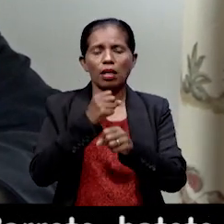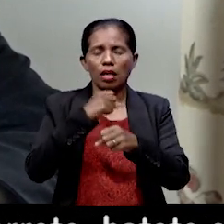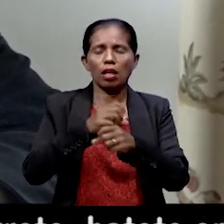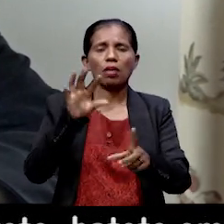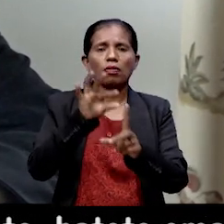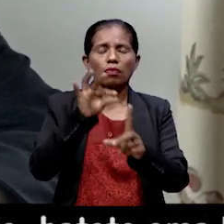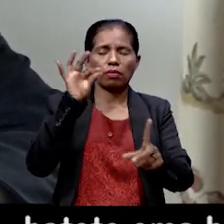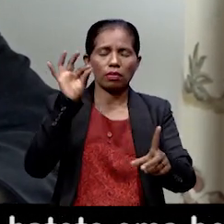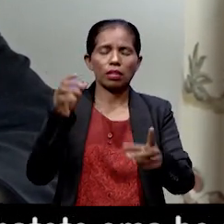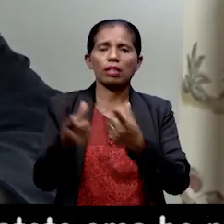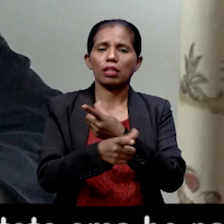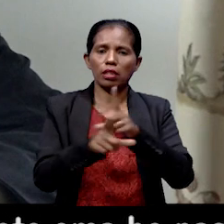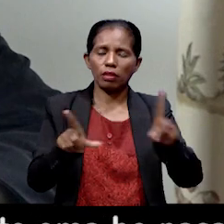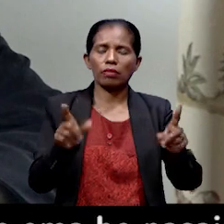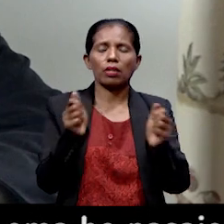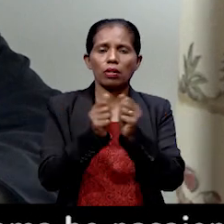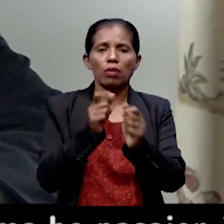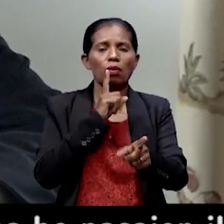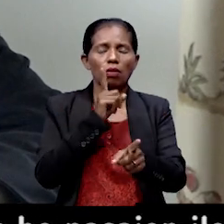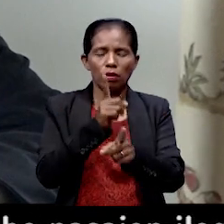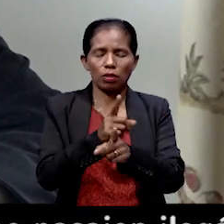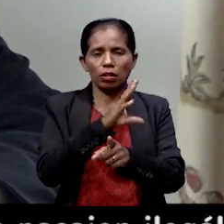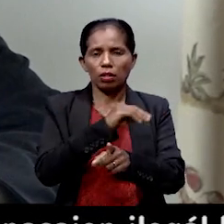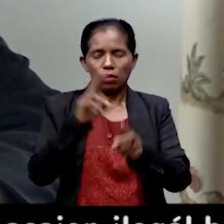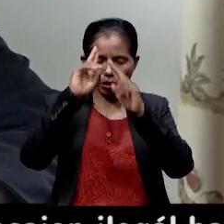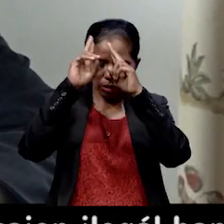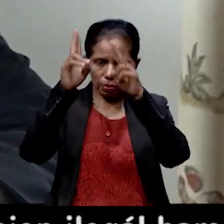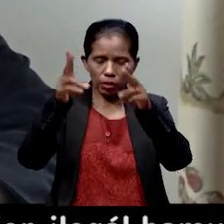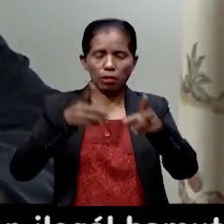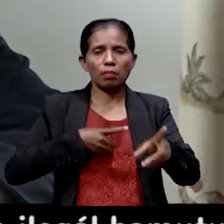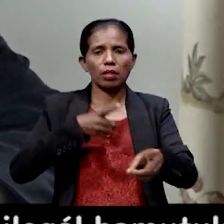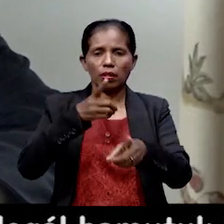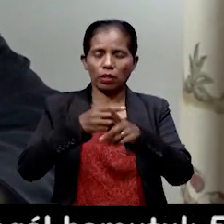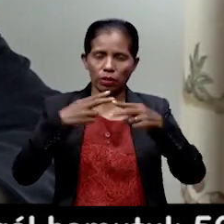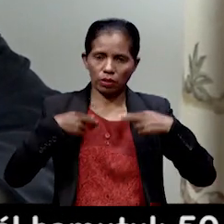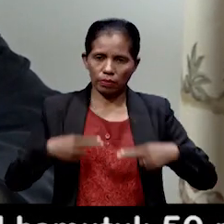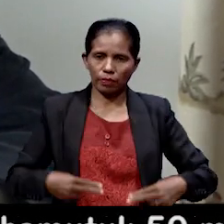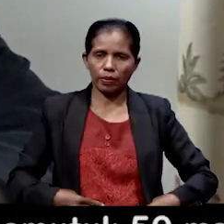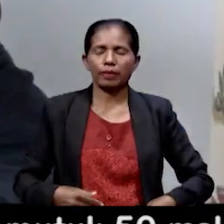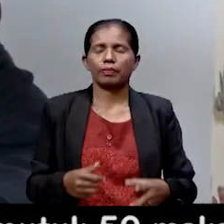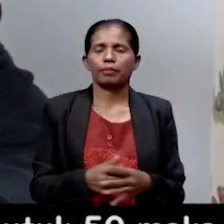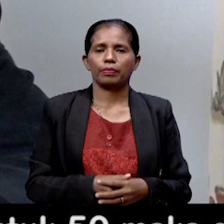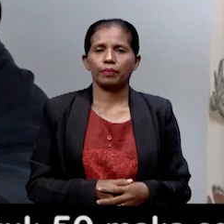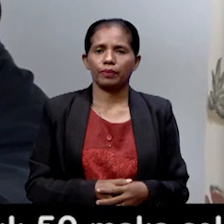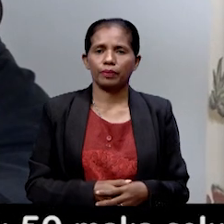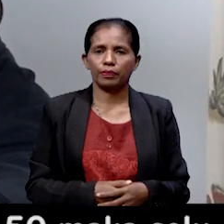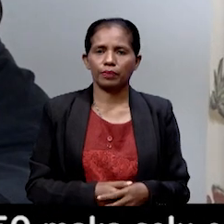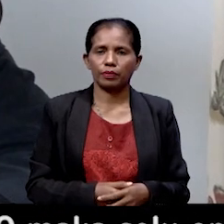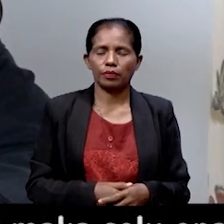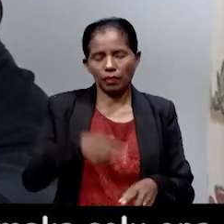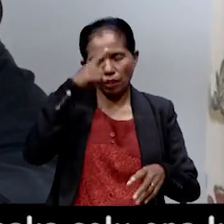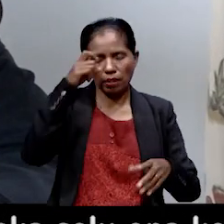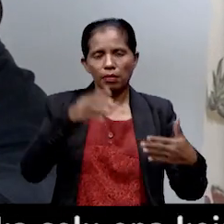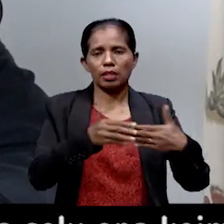livre no justo nomos respeito e o seu respeito para os direitos Tamba